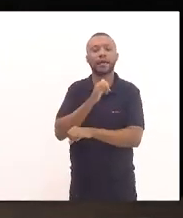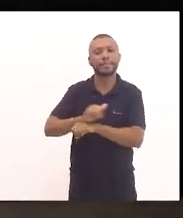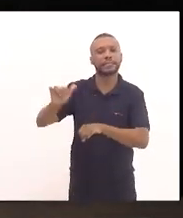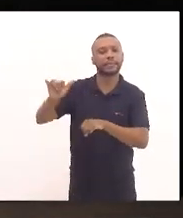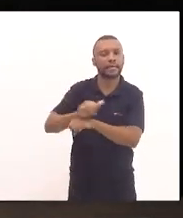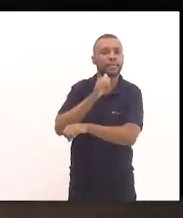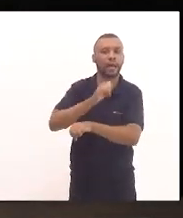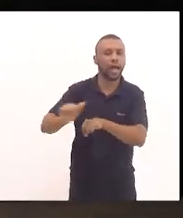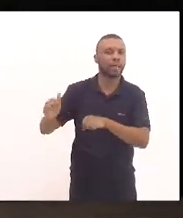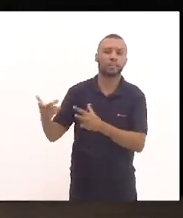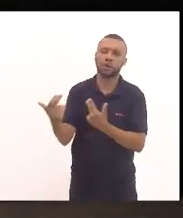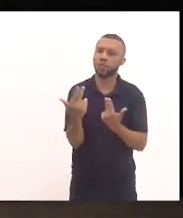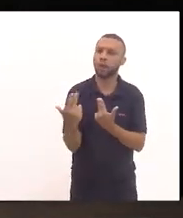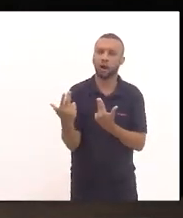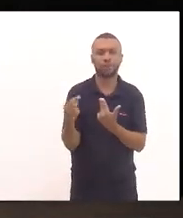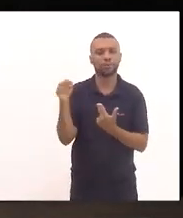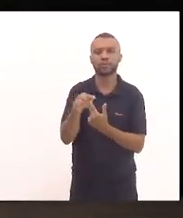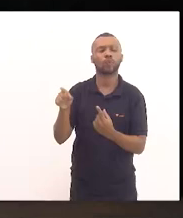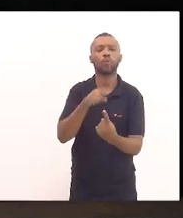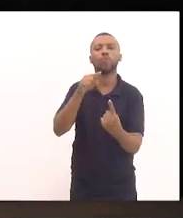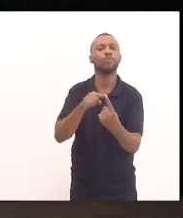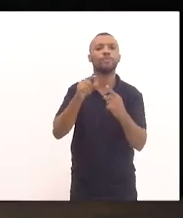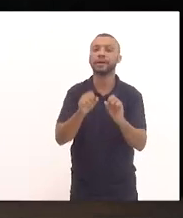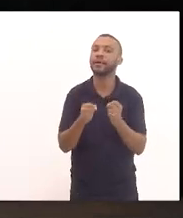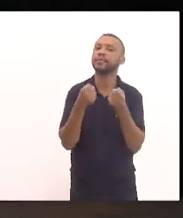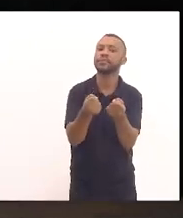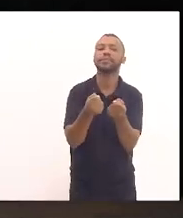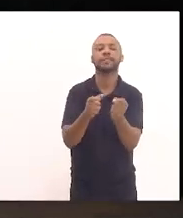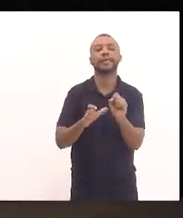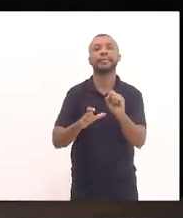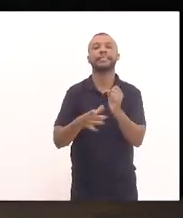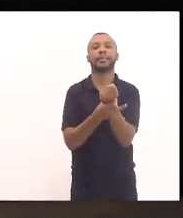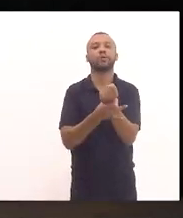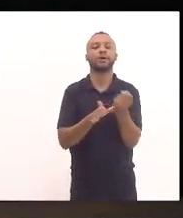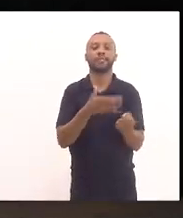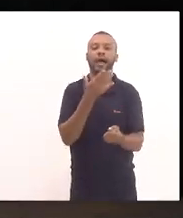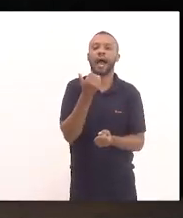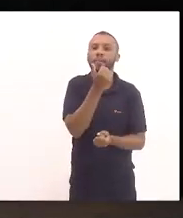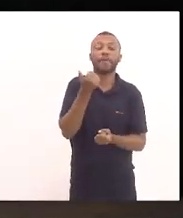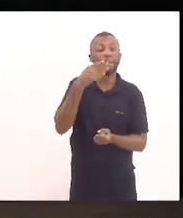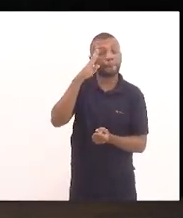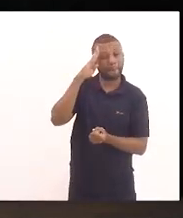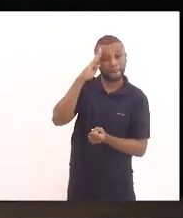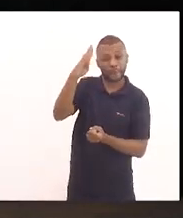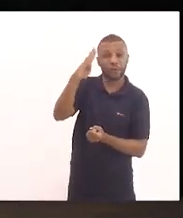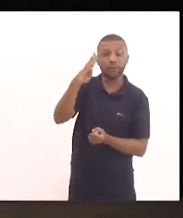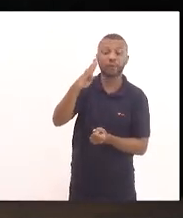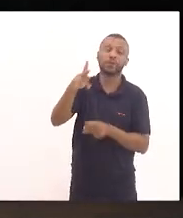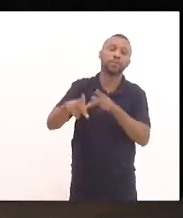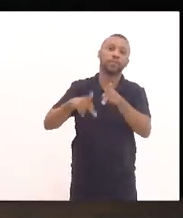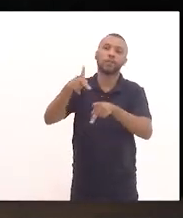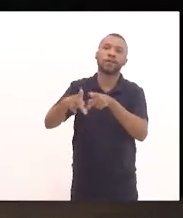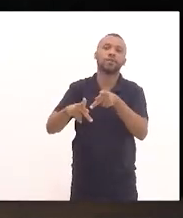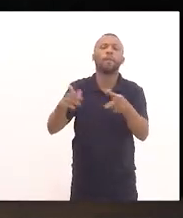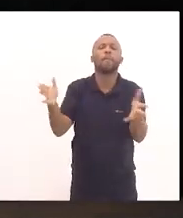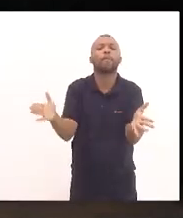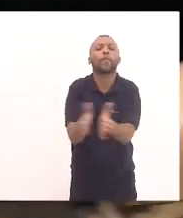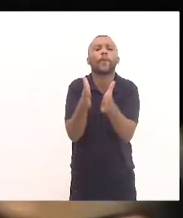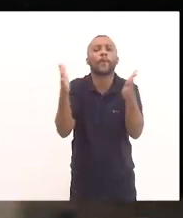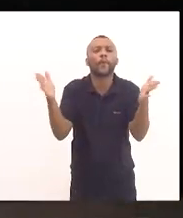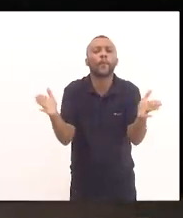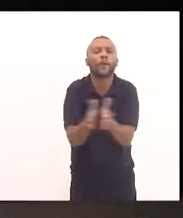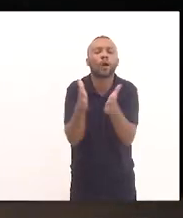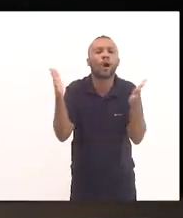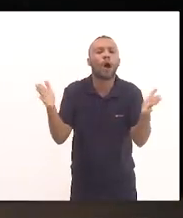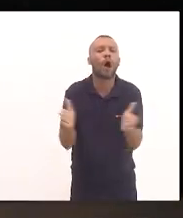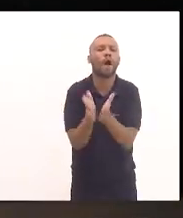essa para a garantia da segurança alimentar da população, principalmente da população mais vulnerável do estado